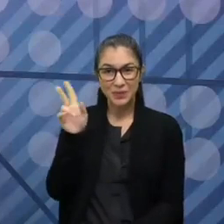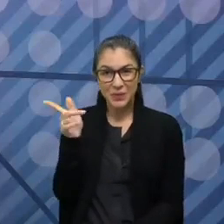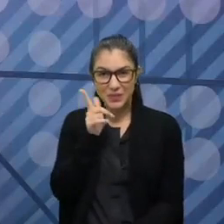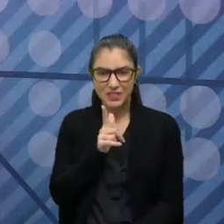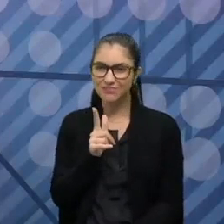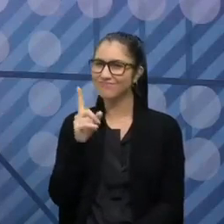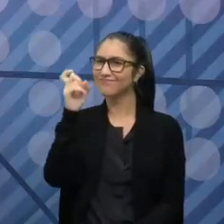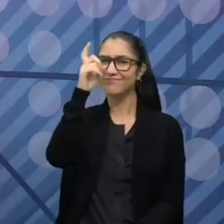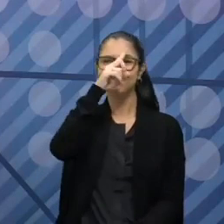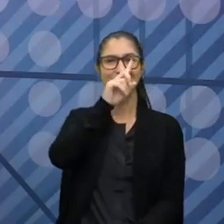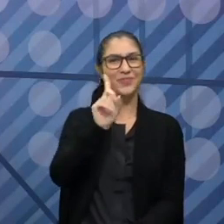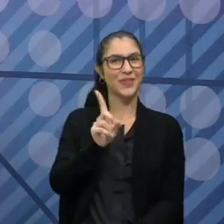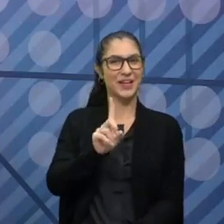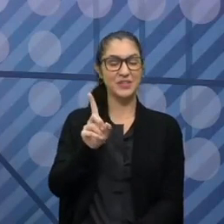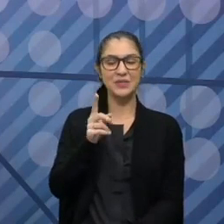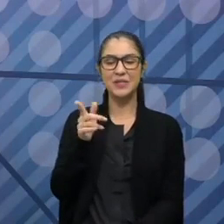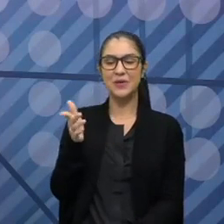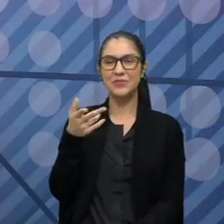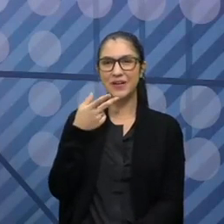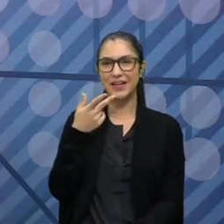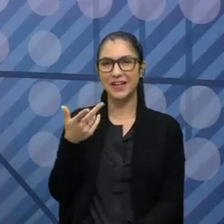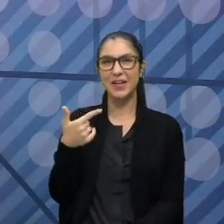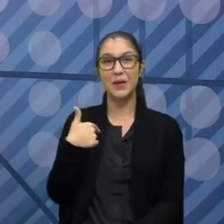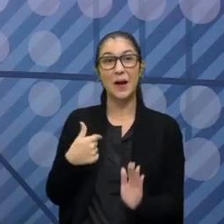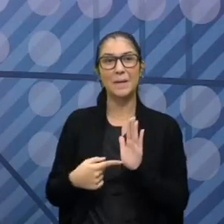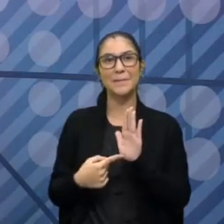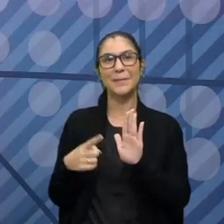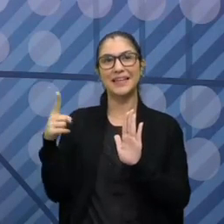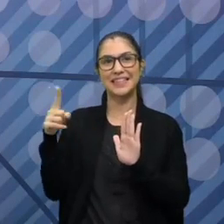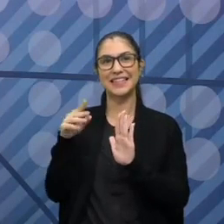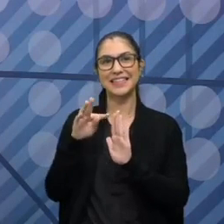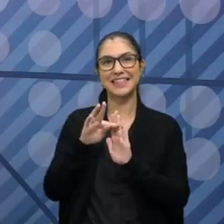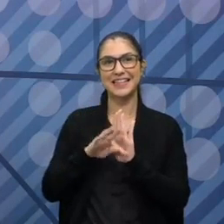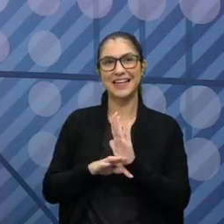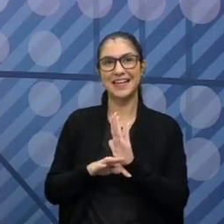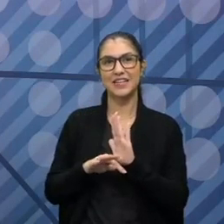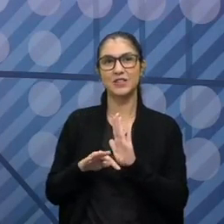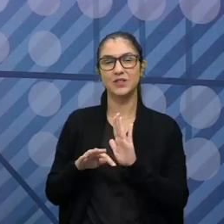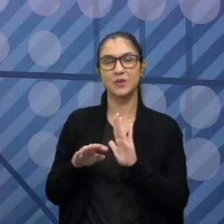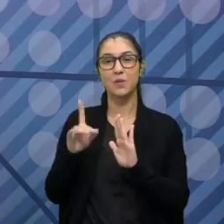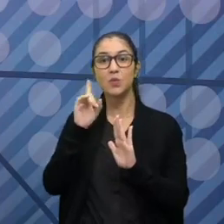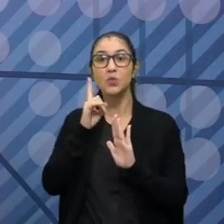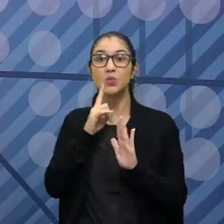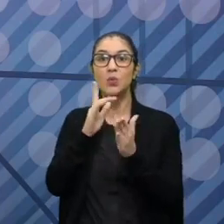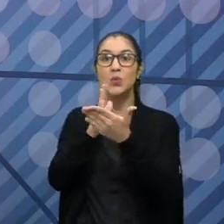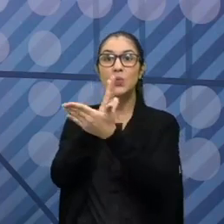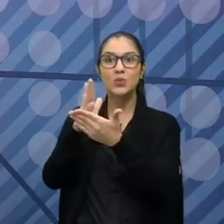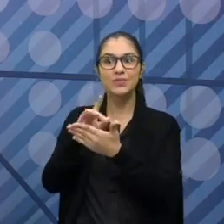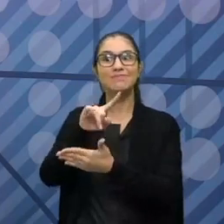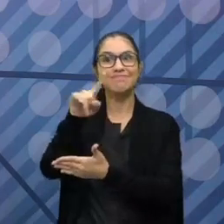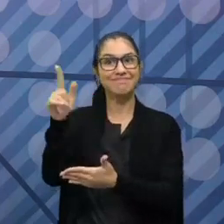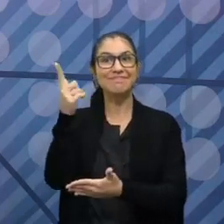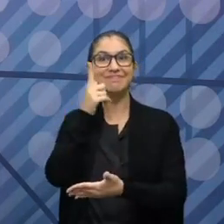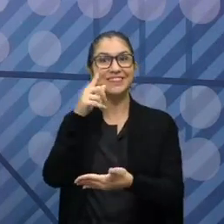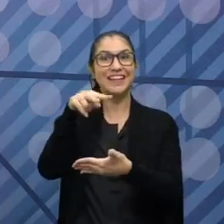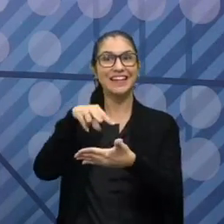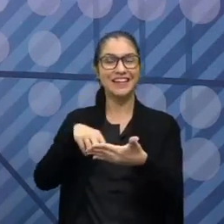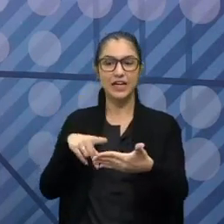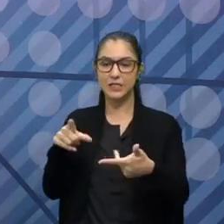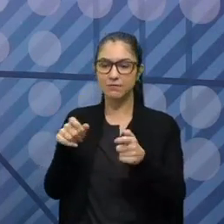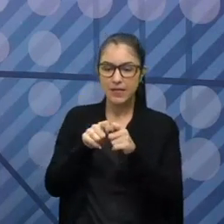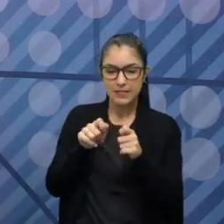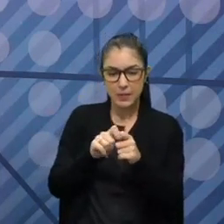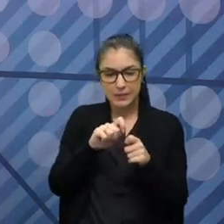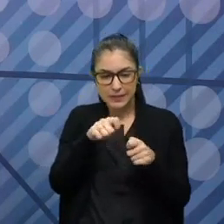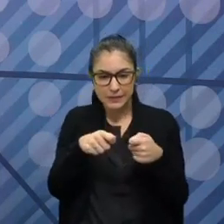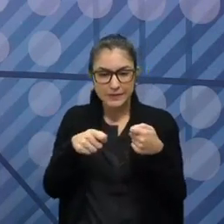Conseguiram? Não é difícil. Eu estava comentando aqui que eu apresentei esse texto para os surdos e eles conseguiram ler. Eles iam fazendo